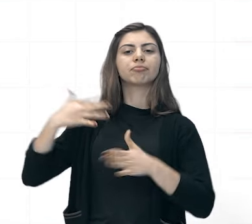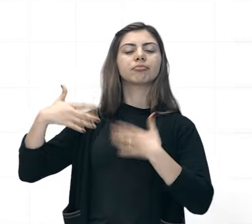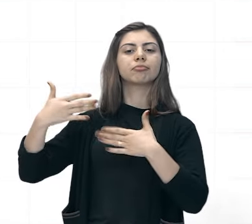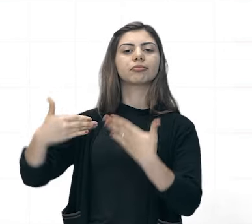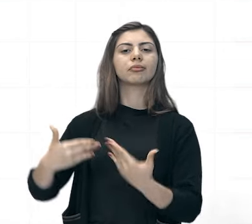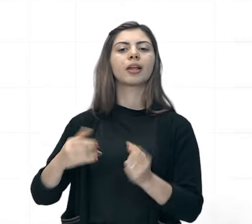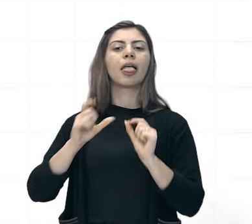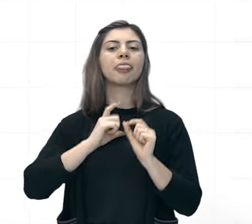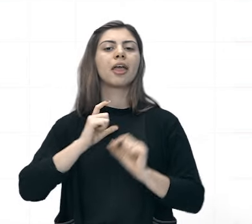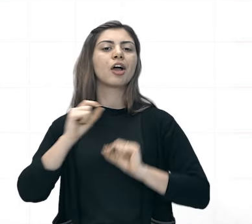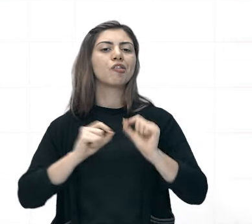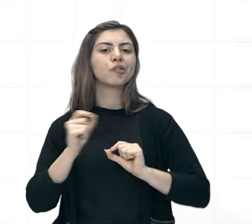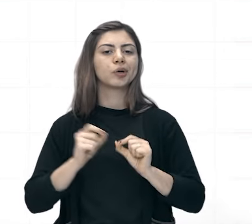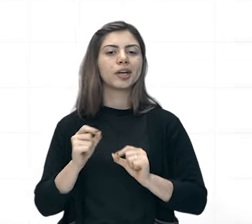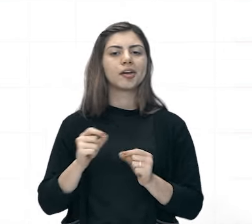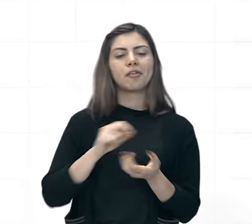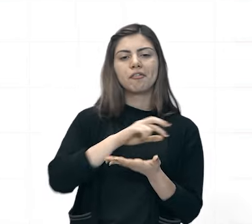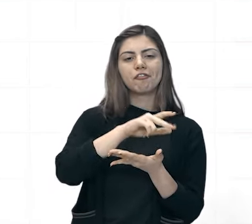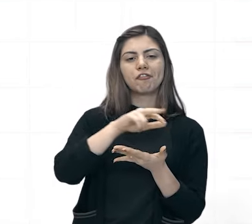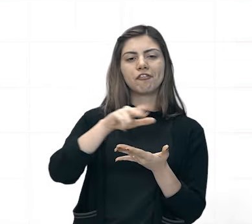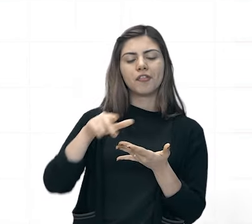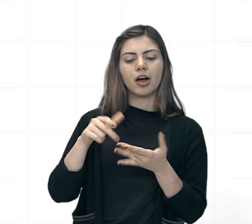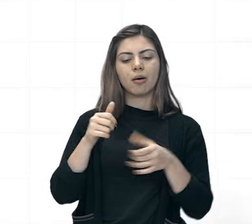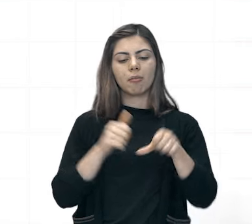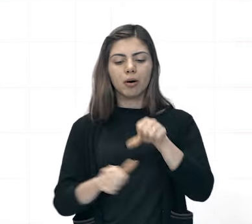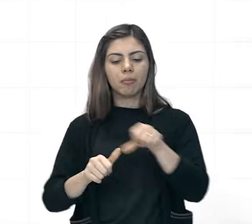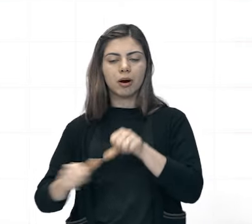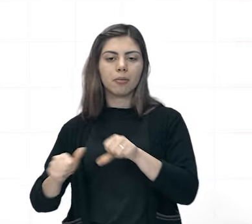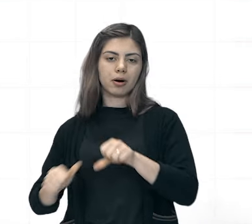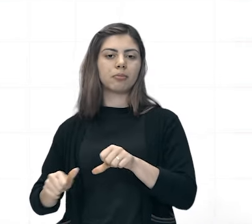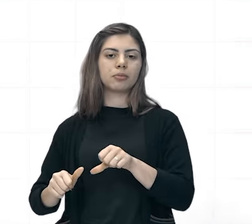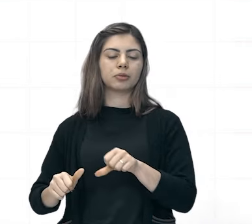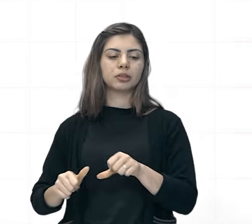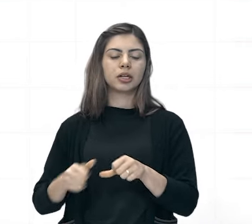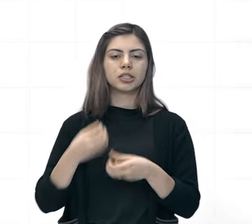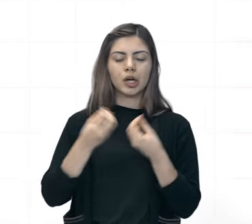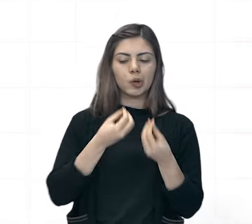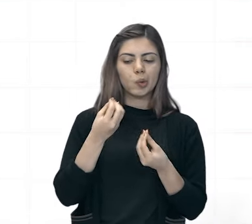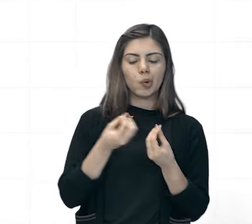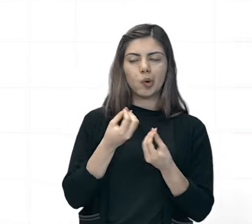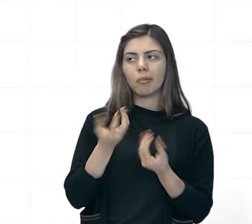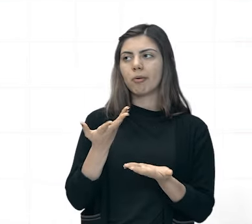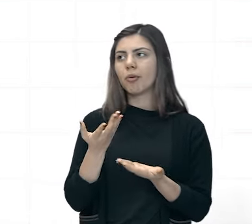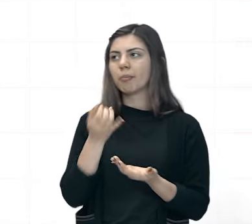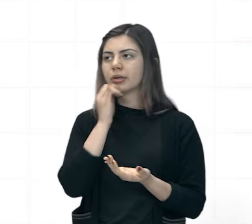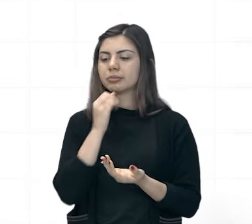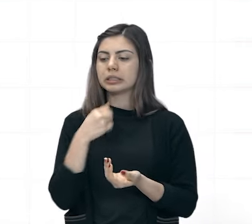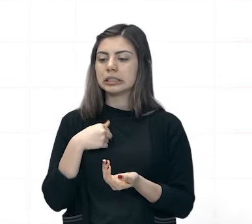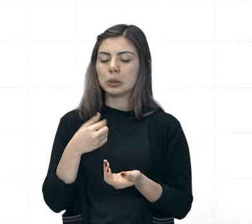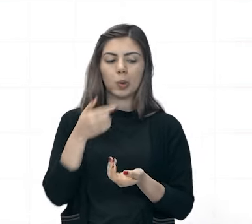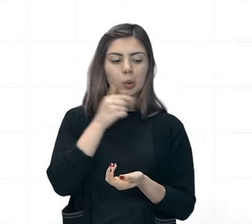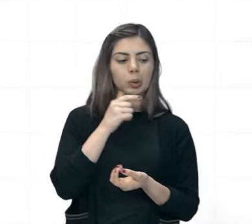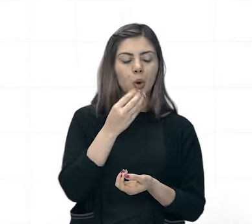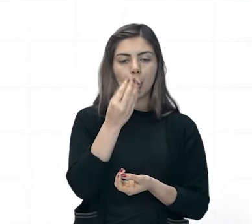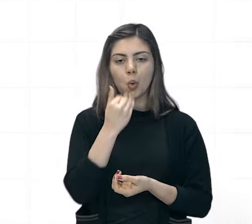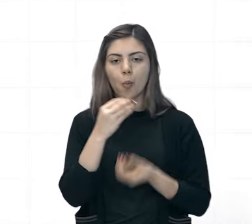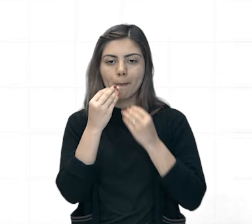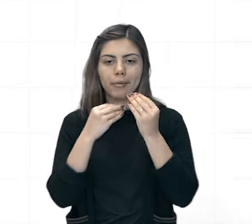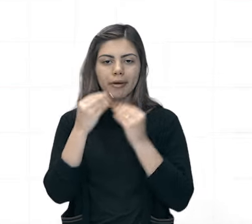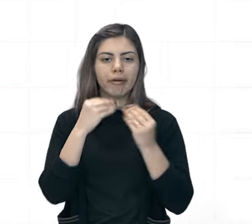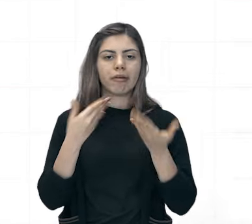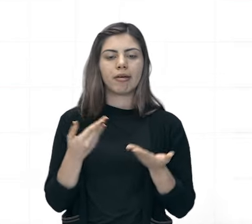houve variações significativas nas estratégias de obtenção de alimento, na organização do